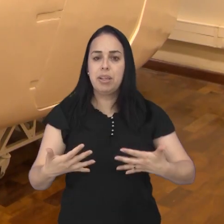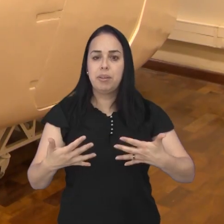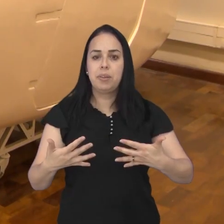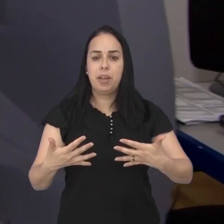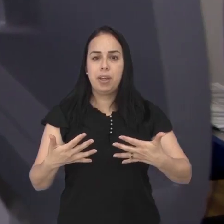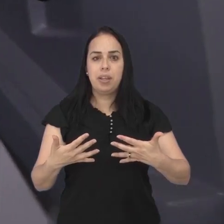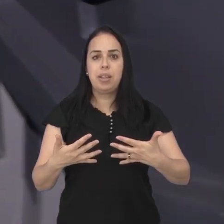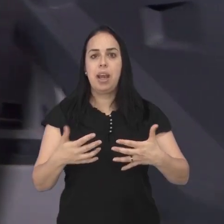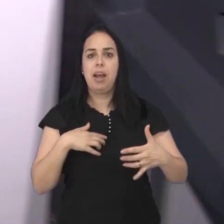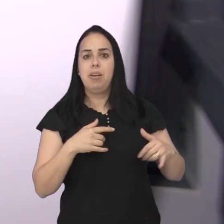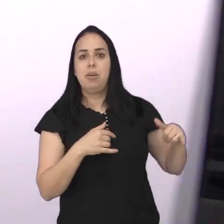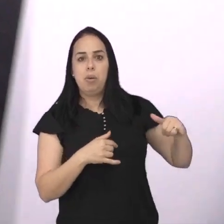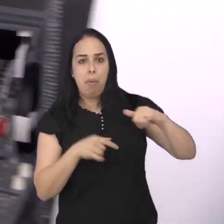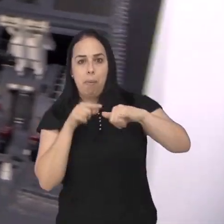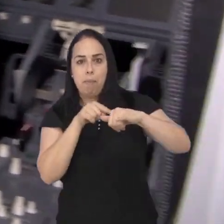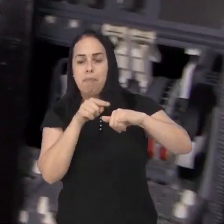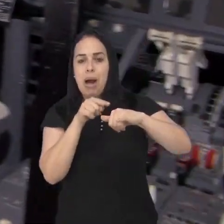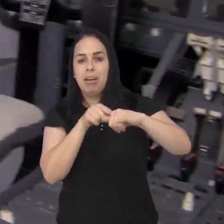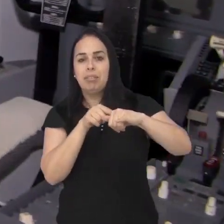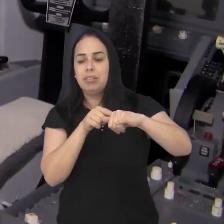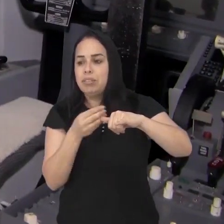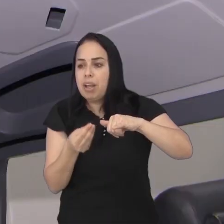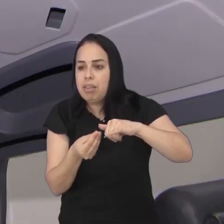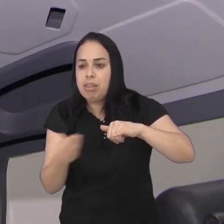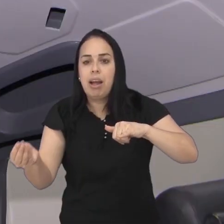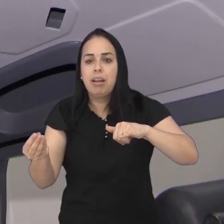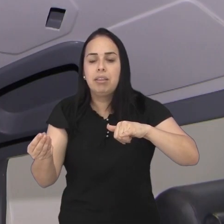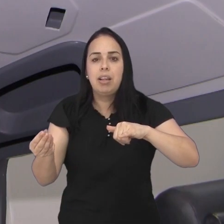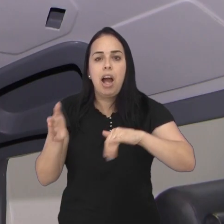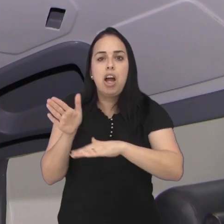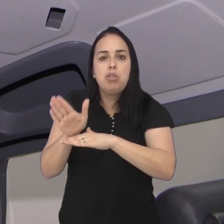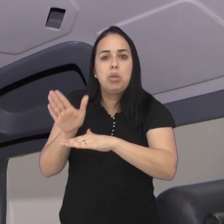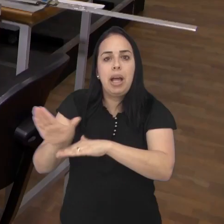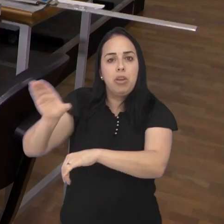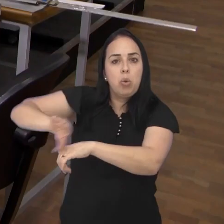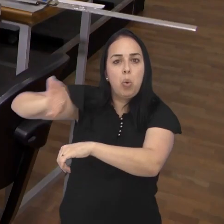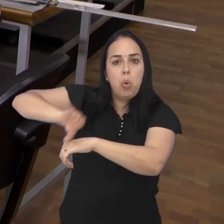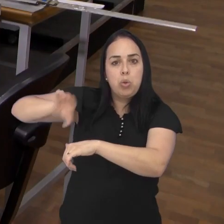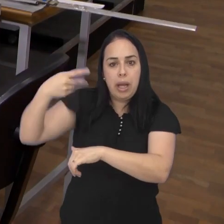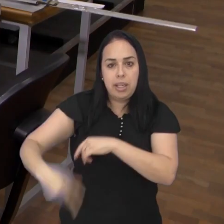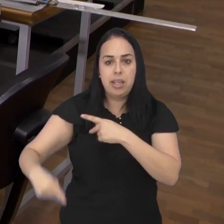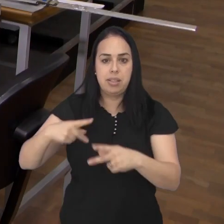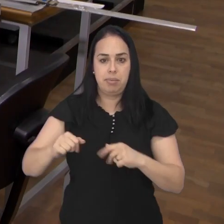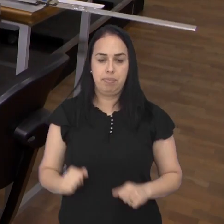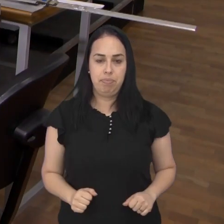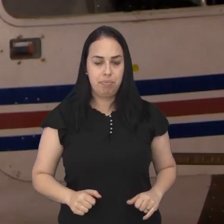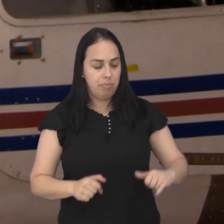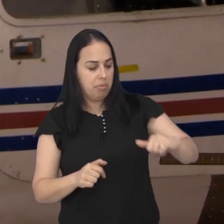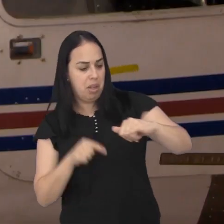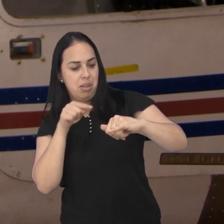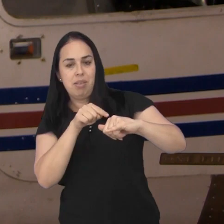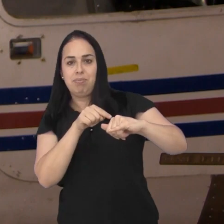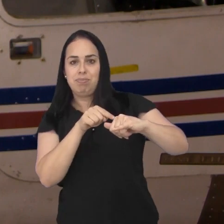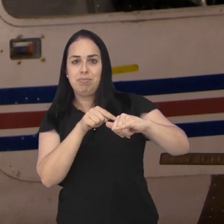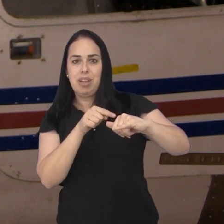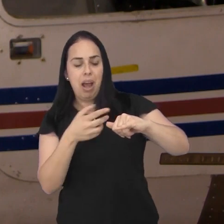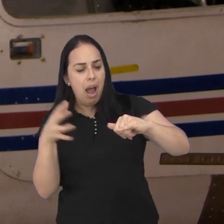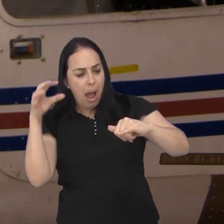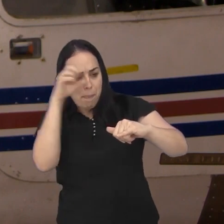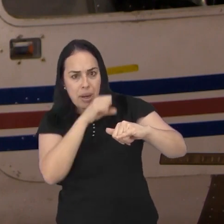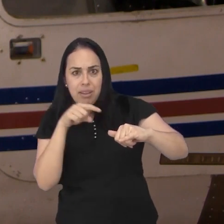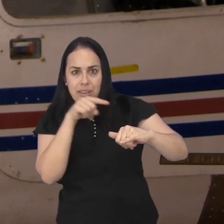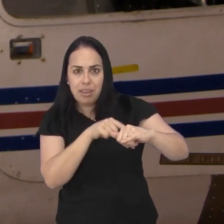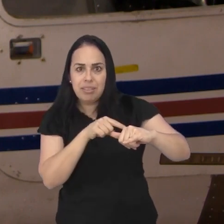estrutura disponibilizada aos estudantes irá contribuir na qualificação da mão de obra na cidade. Laboratório de propulsão hoje